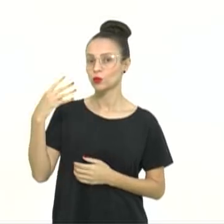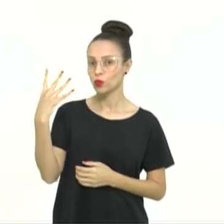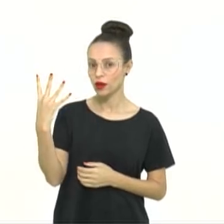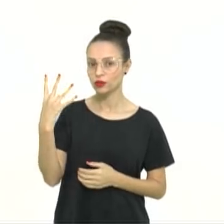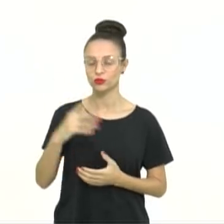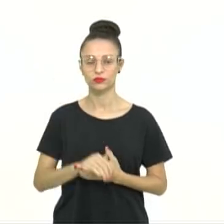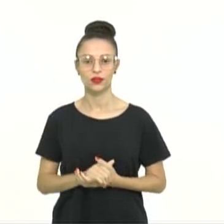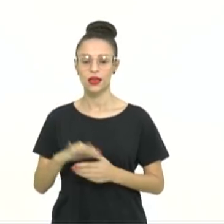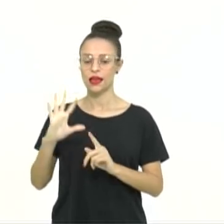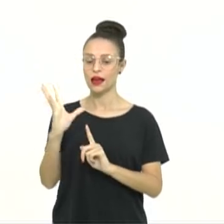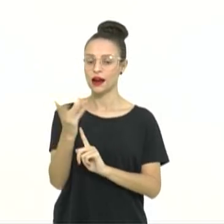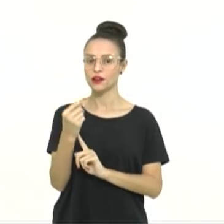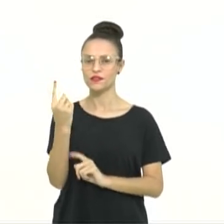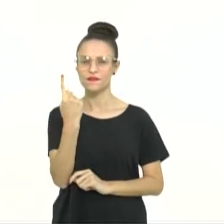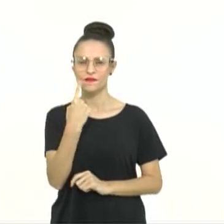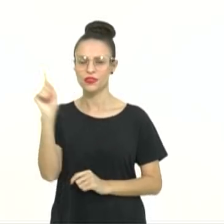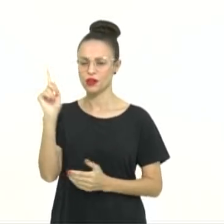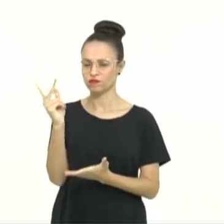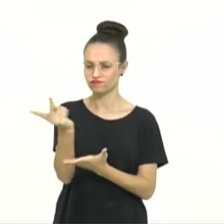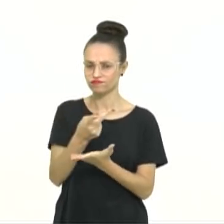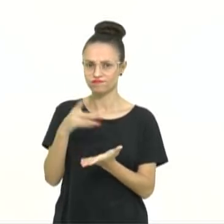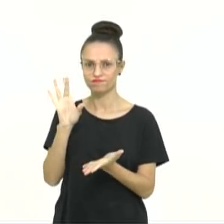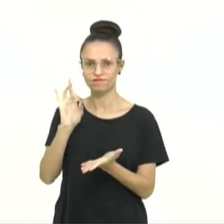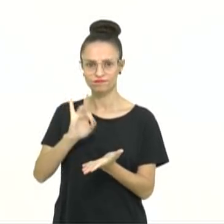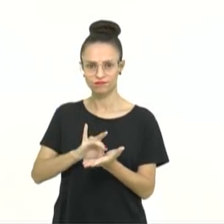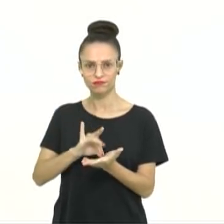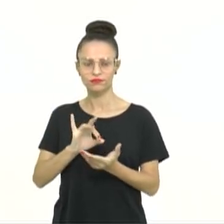4, arte final.